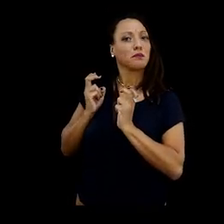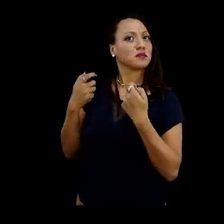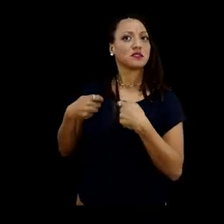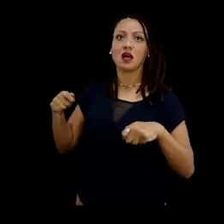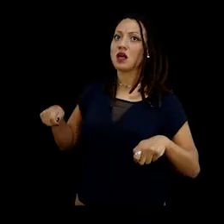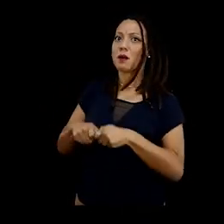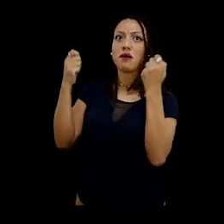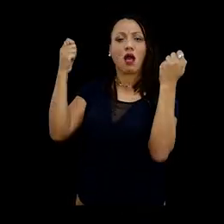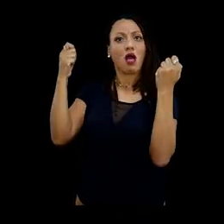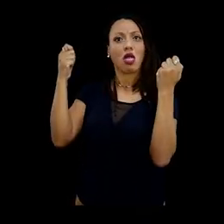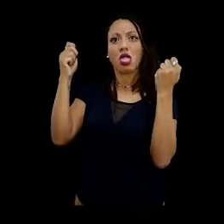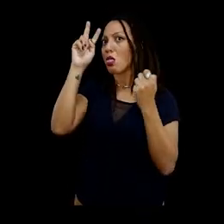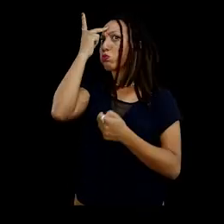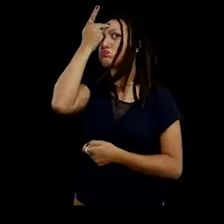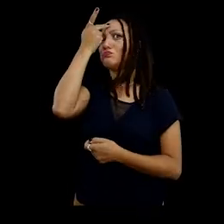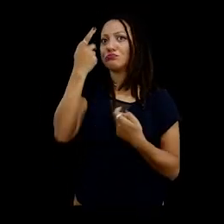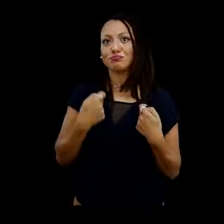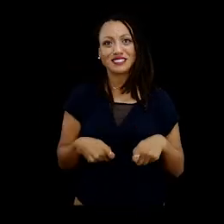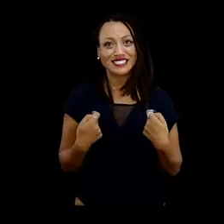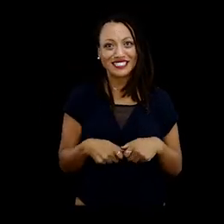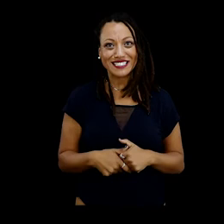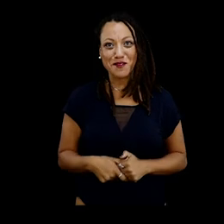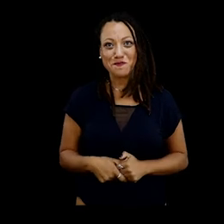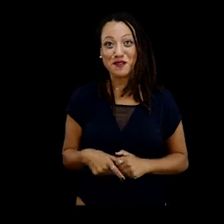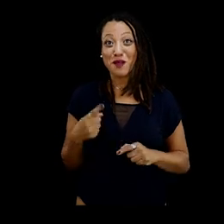Então, essa historicidade,